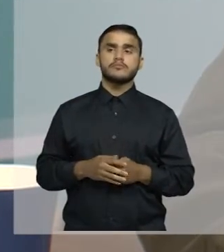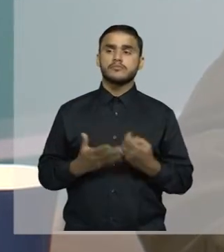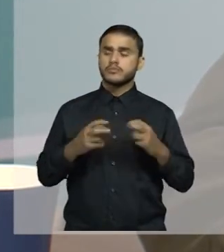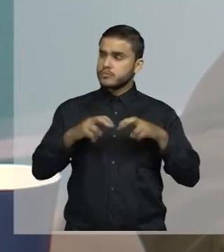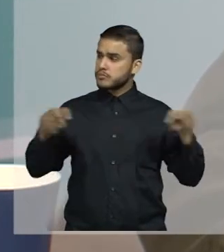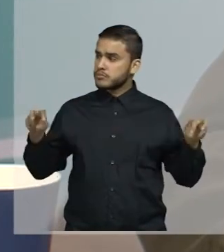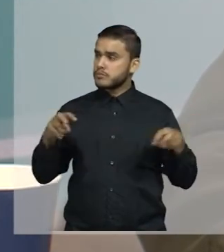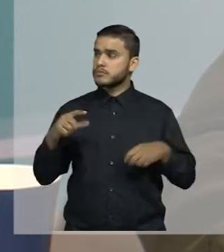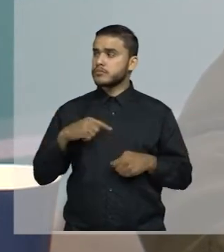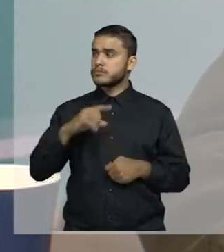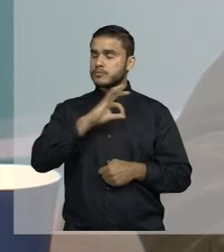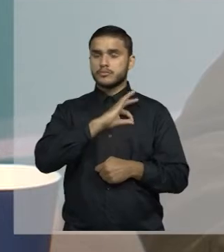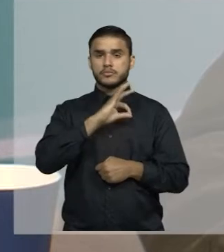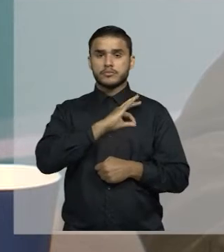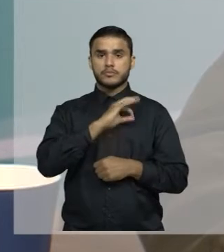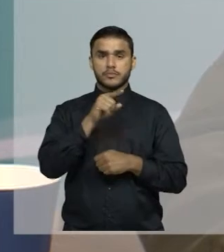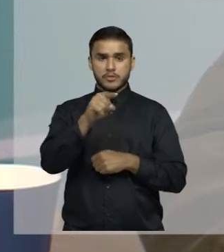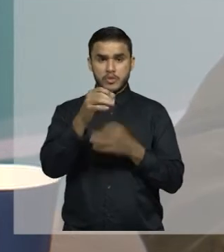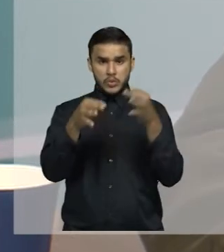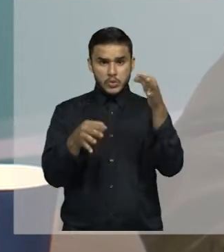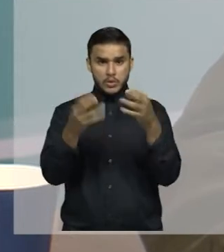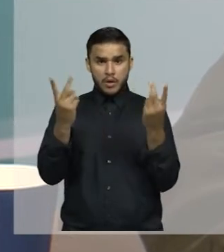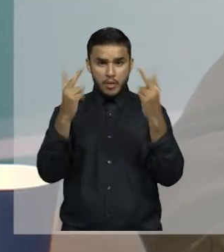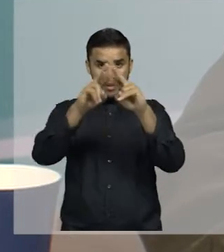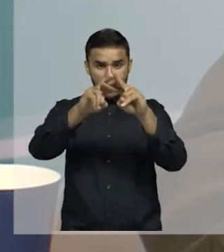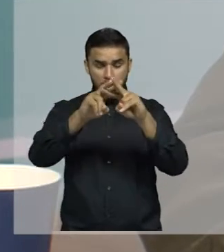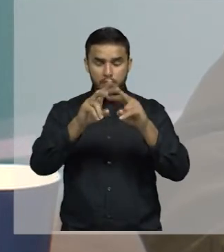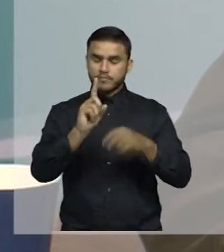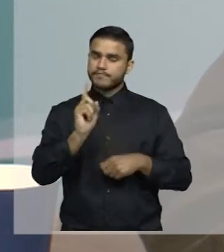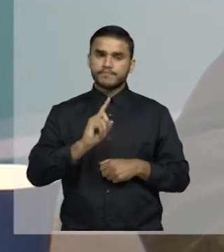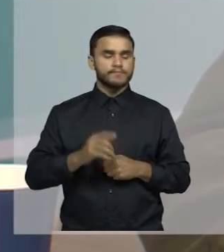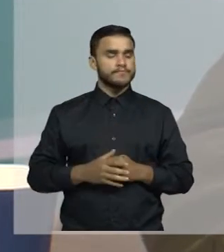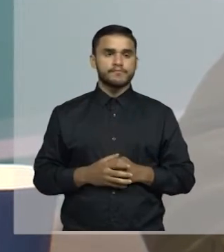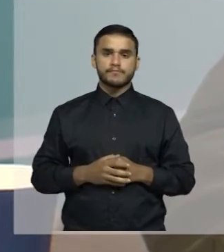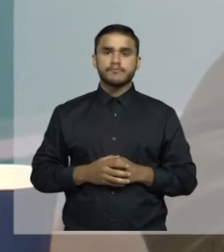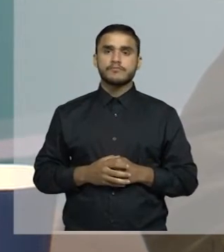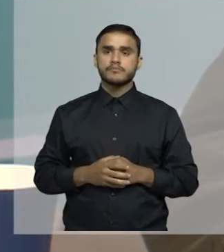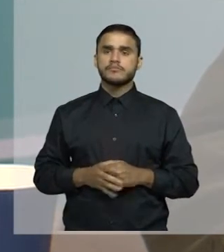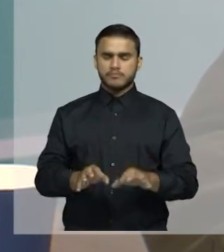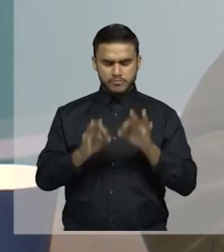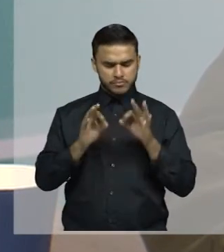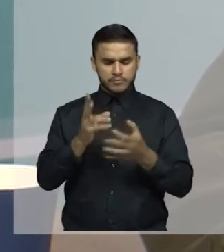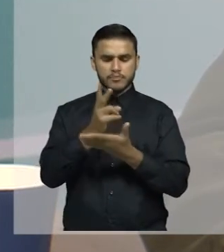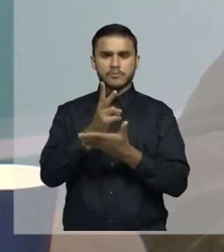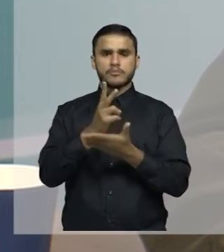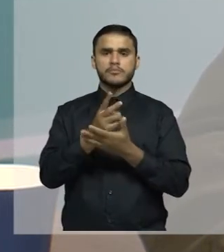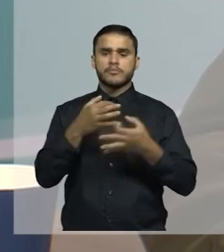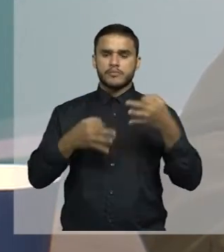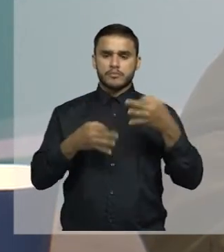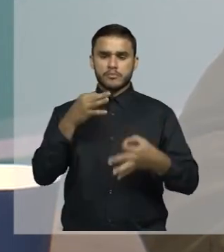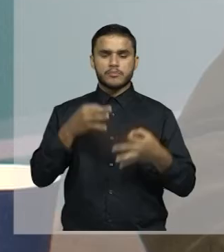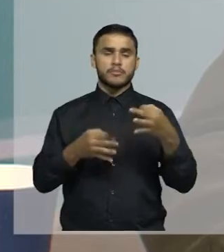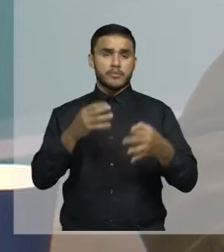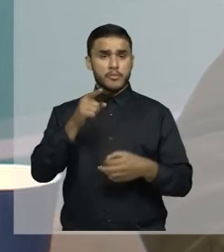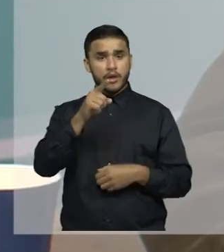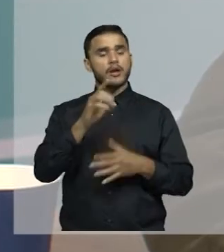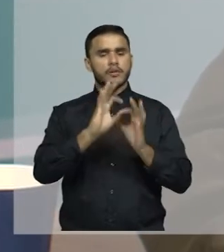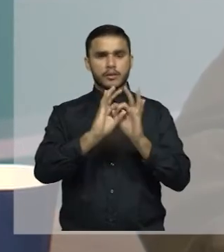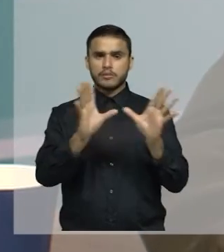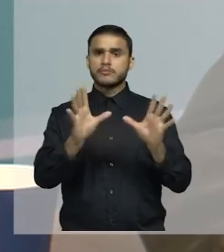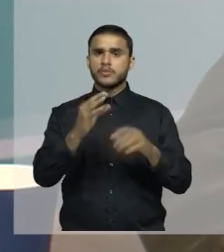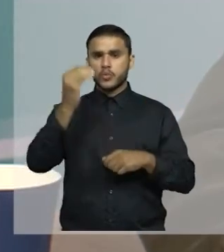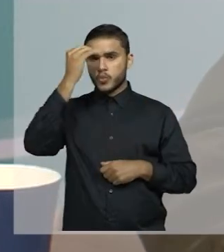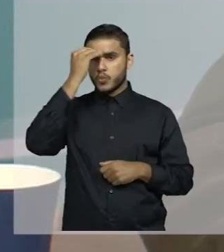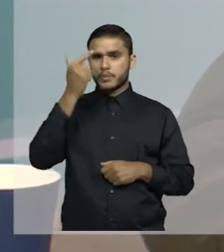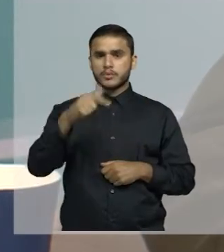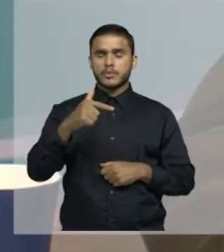dos jurados, eu nunca vi um policial ser injustiçado, ser condenado. Normalmente, os jurados julgavam pela absolvição, mas